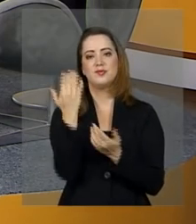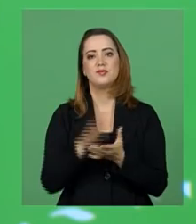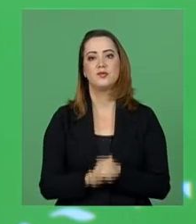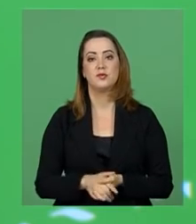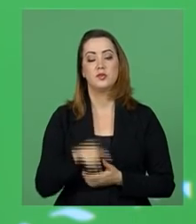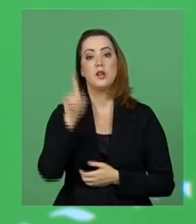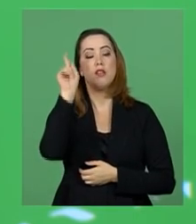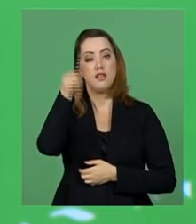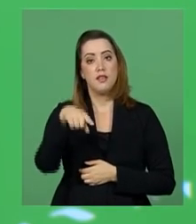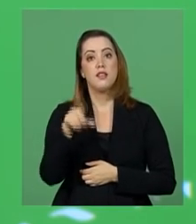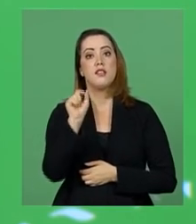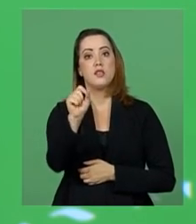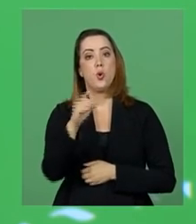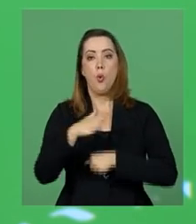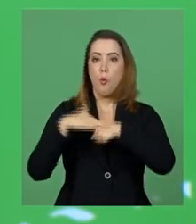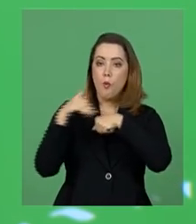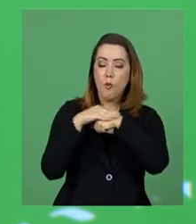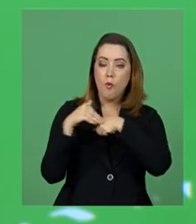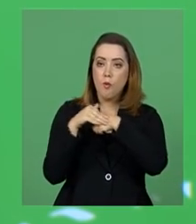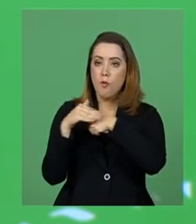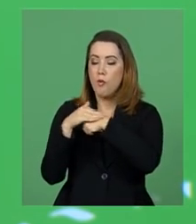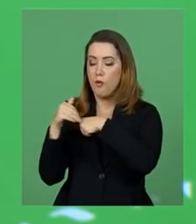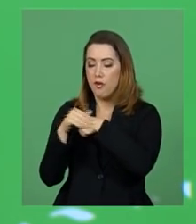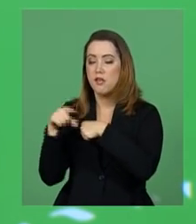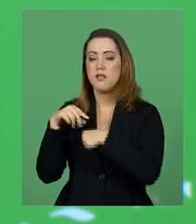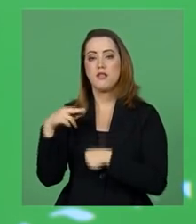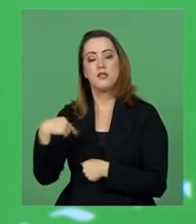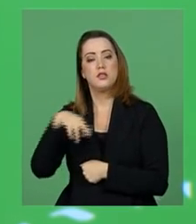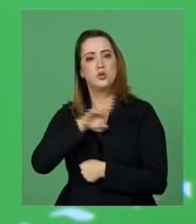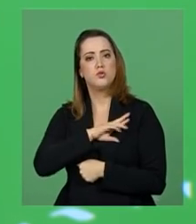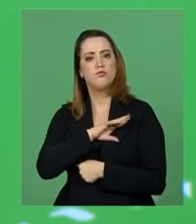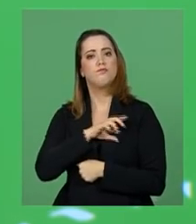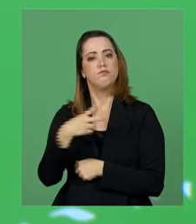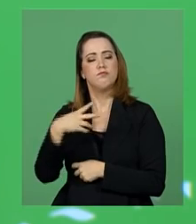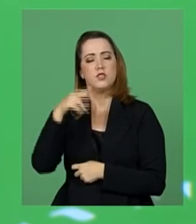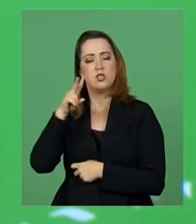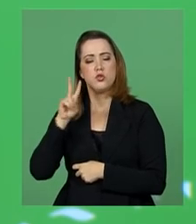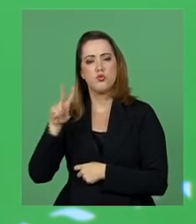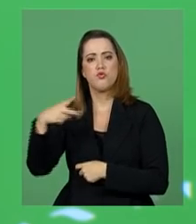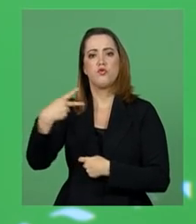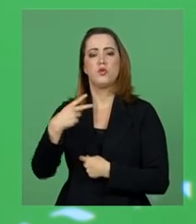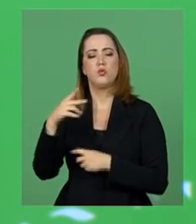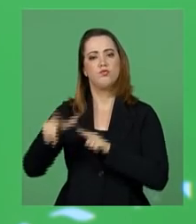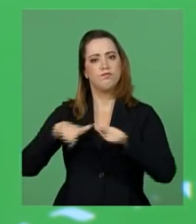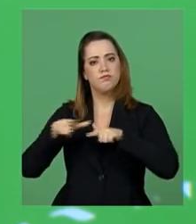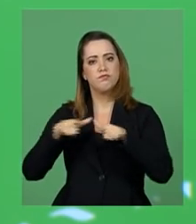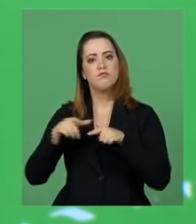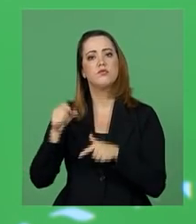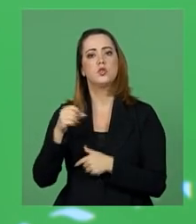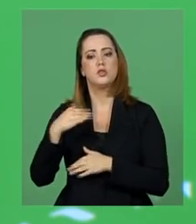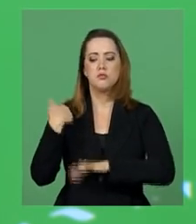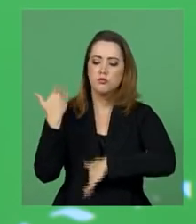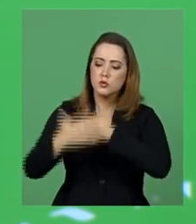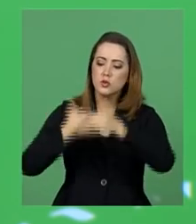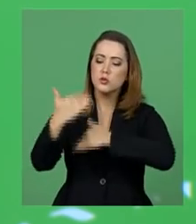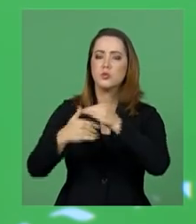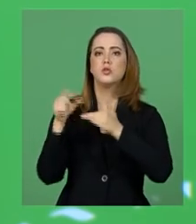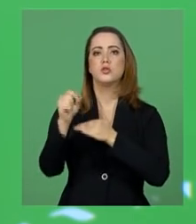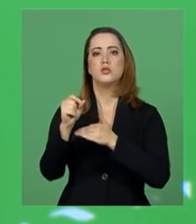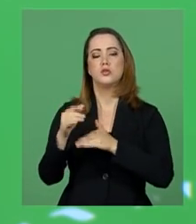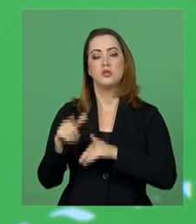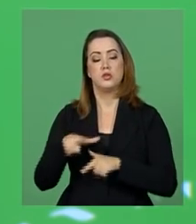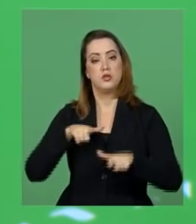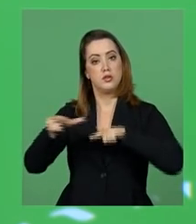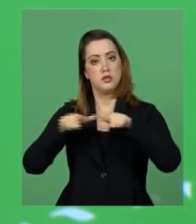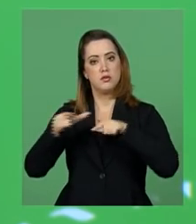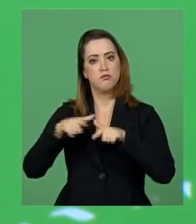O carinho do público, ele representa para nós o reconhecimento do nosso trabalho. E isso só nos motiva a continuar, a prosseguir com